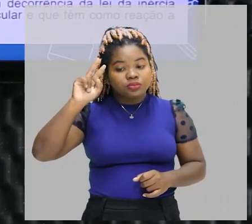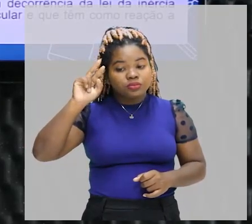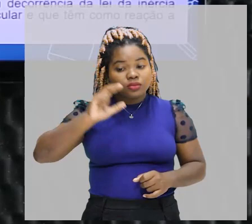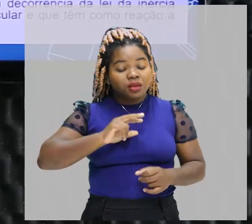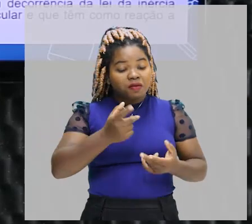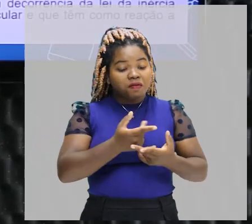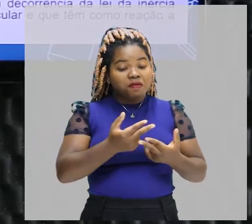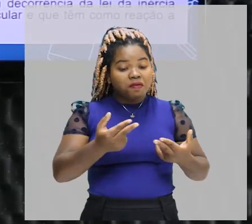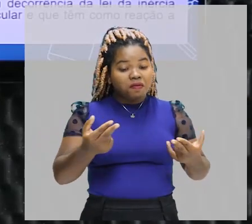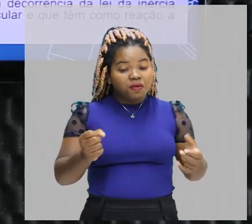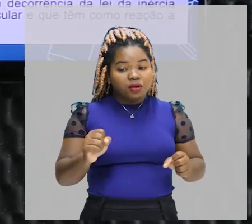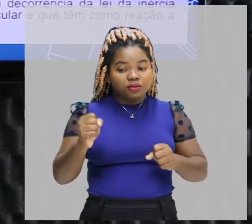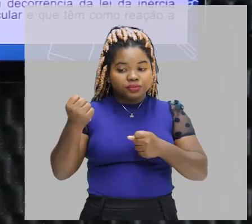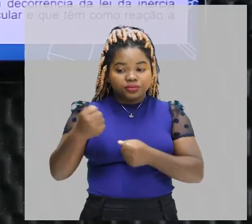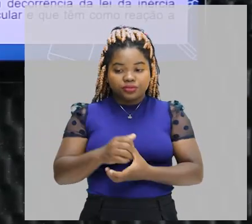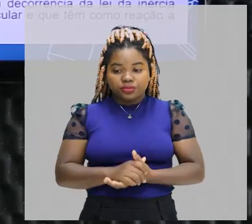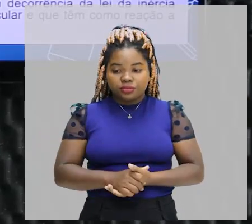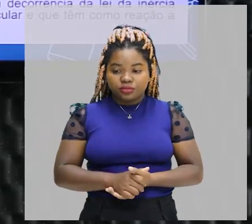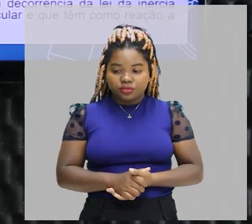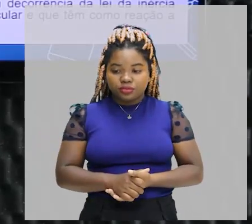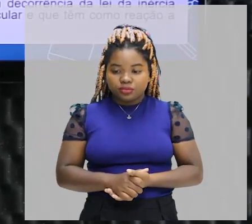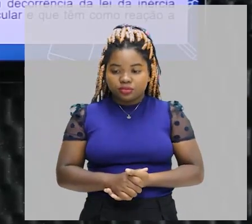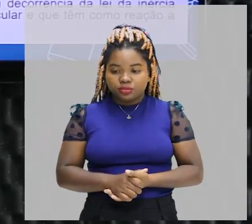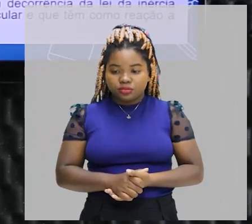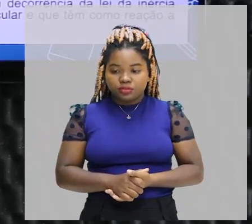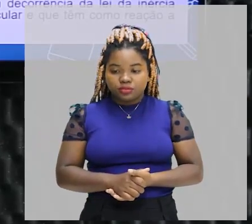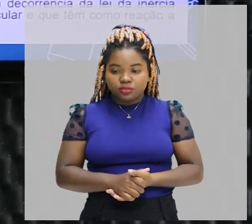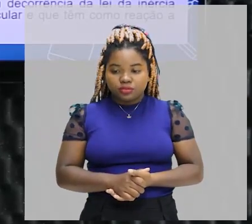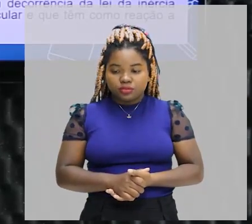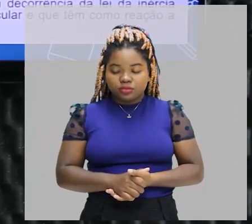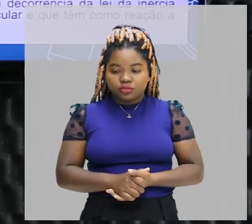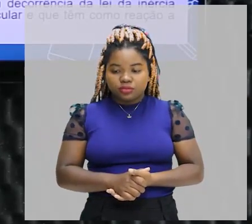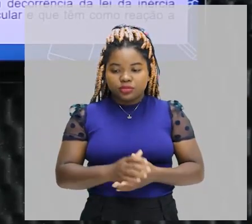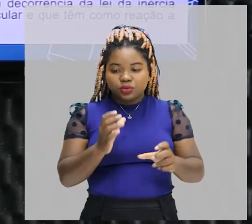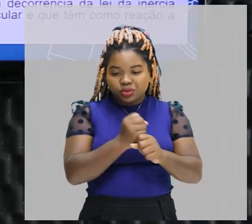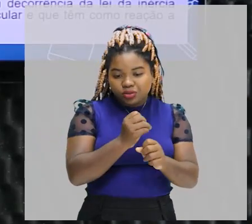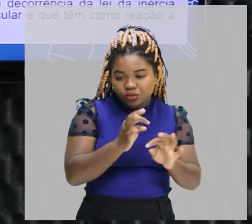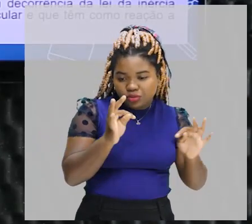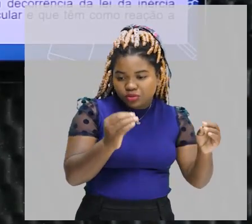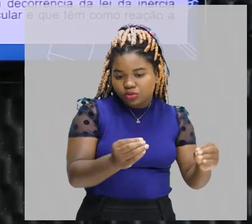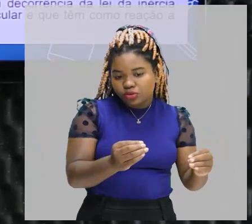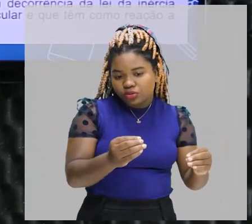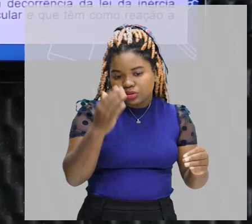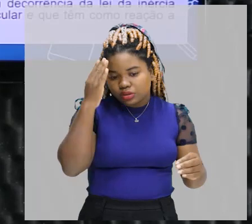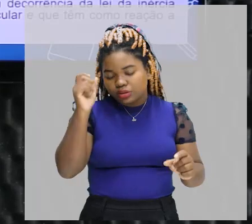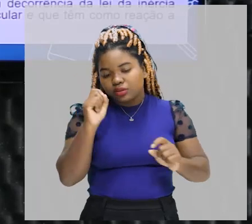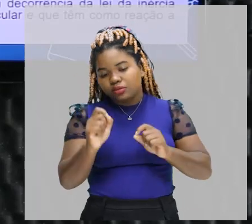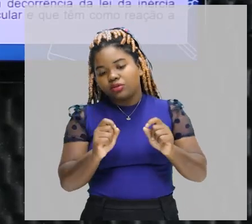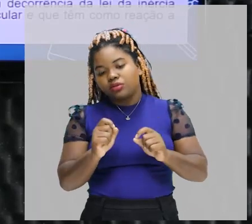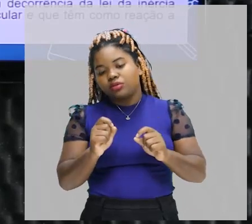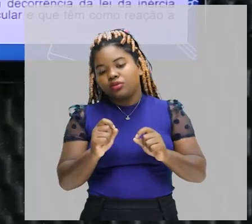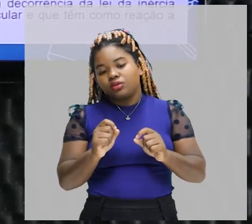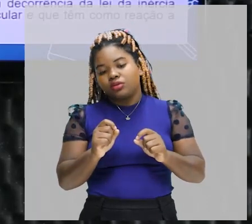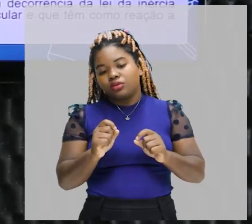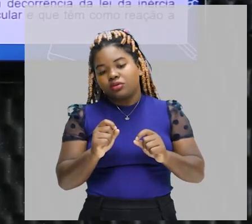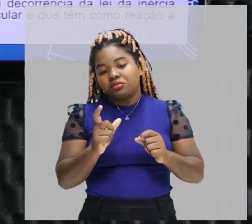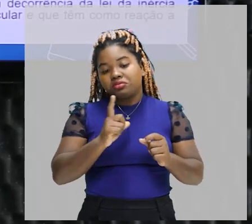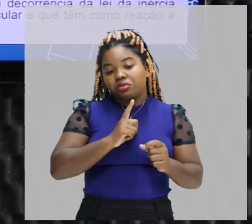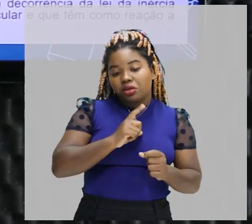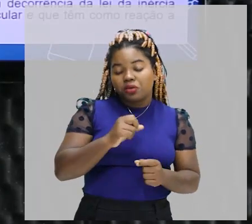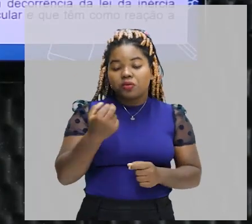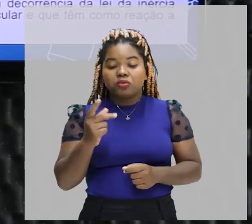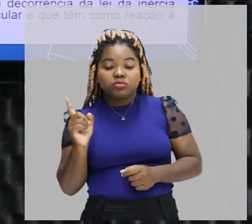existem várias forças que agem sobre um corpo, certo? A soma dessas forças é que vai saber se esse corpo ele está sob a ação de uma força ou